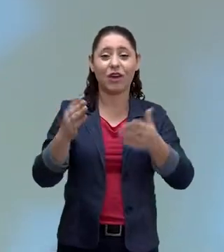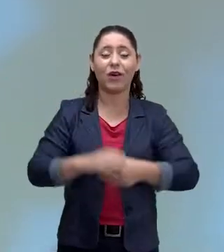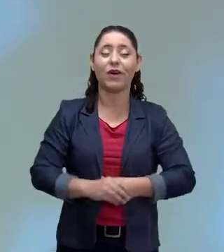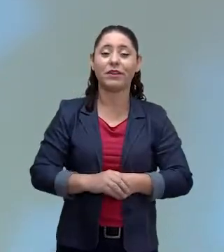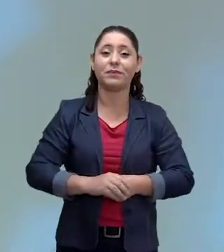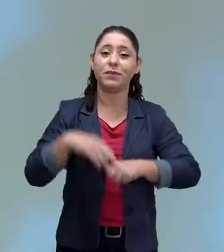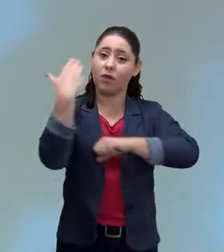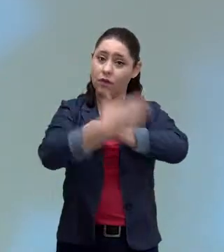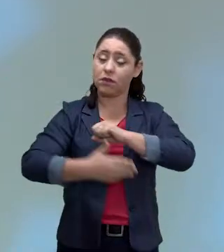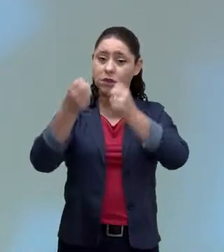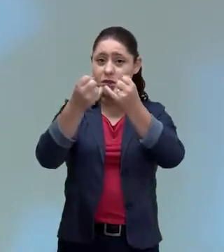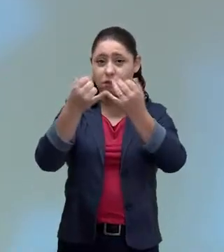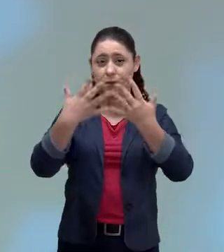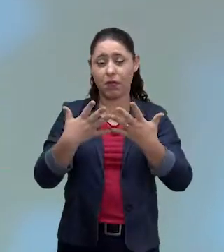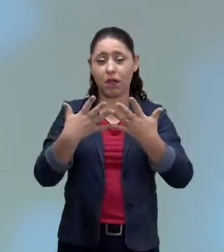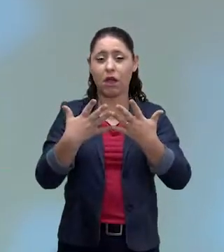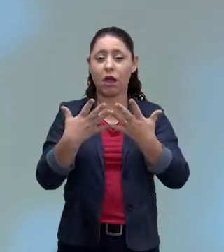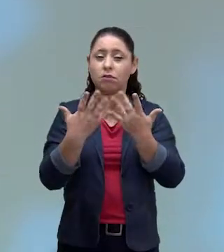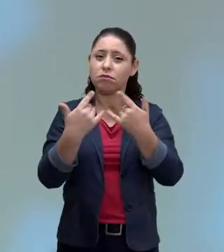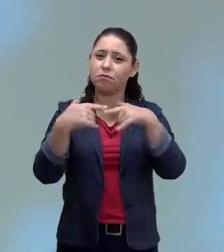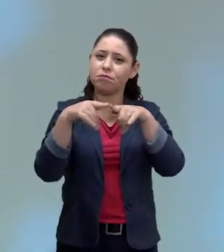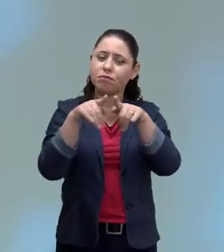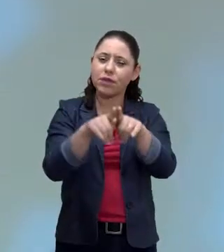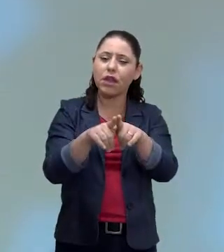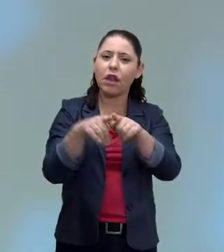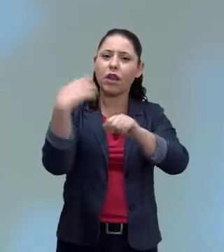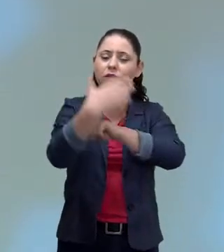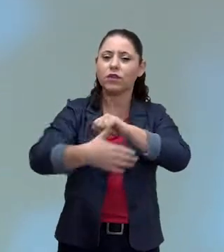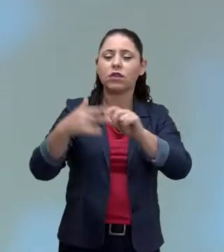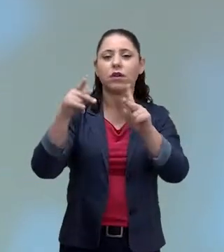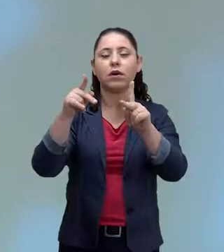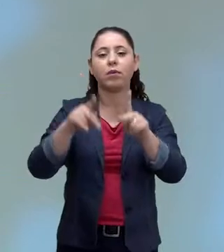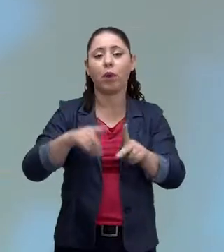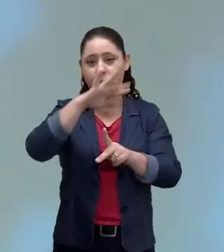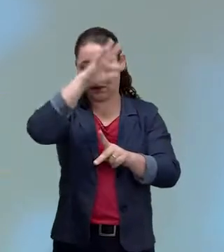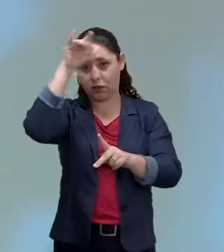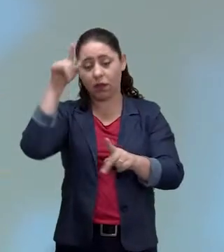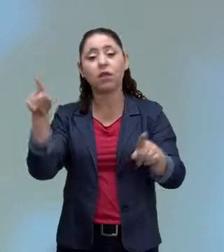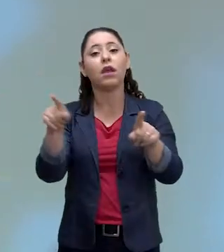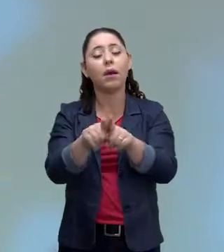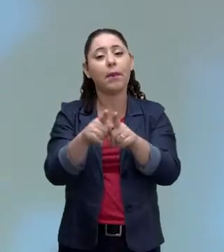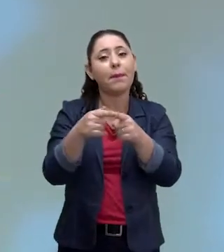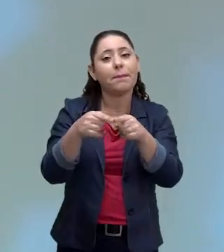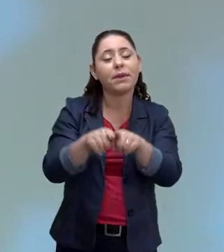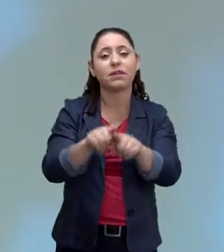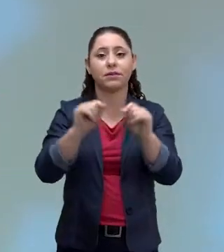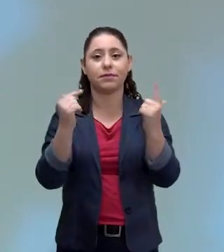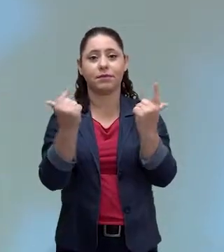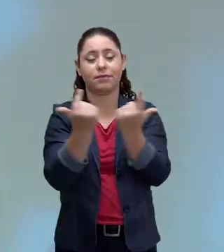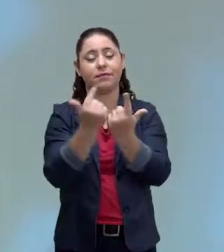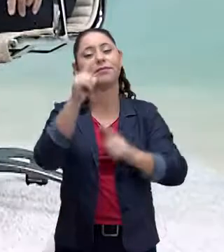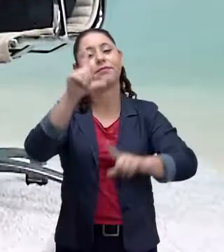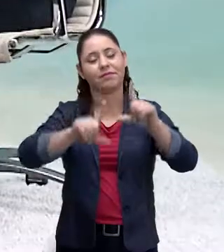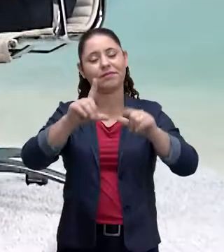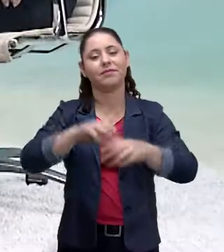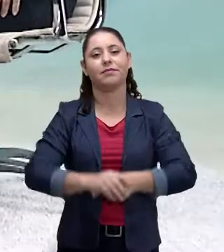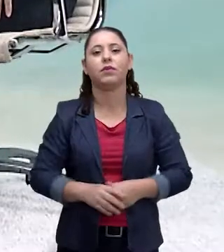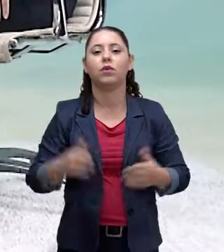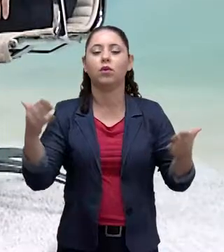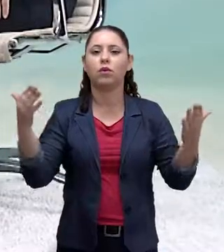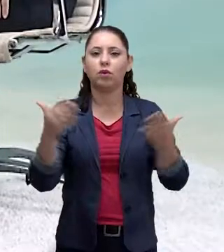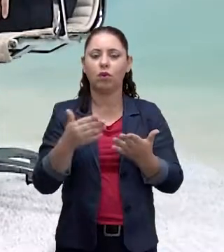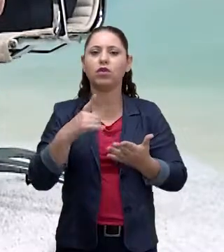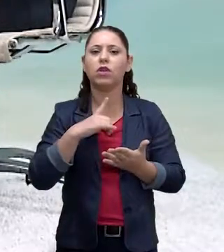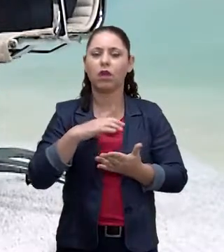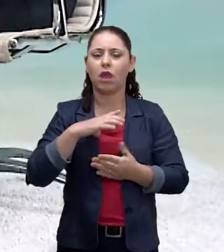Começa agora o Defensoria Explica, um programa produzido pela Defensoria Pública de Mato Grosso do Sul com a parceria da TV Assembleia. A